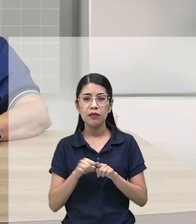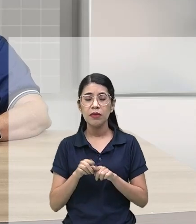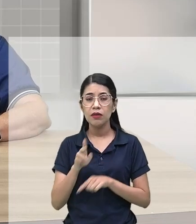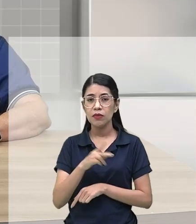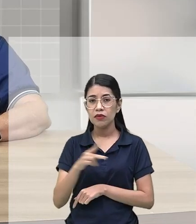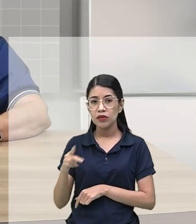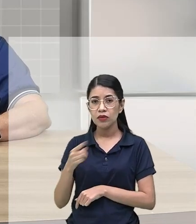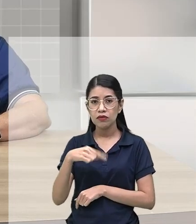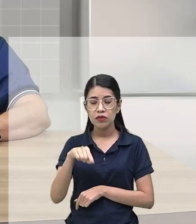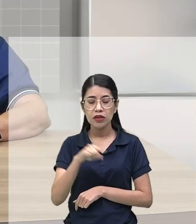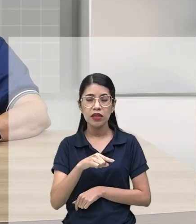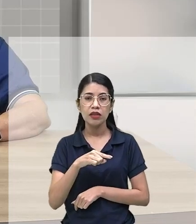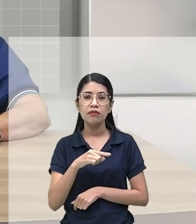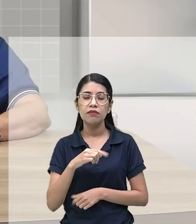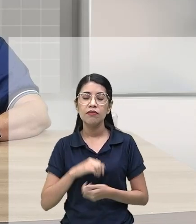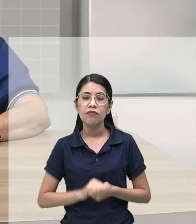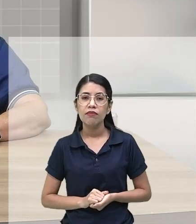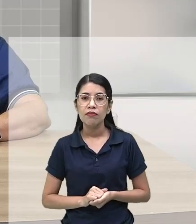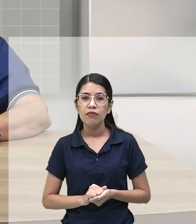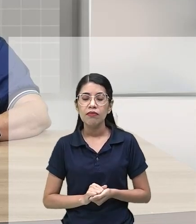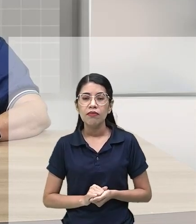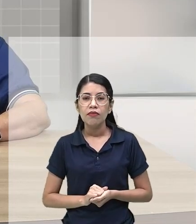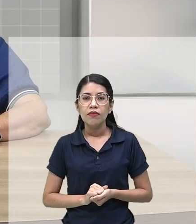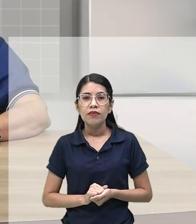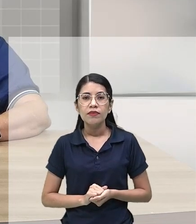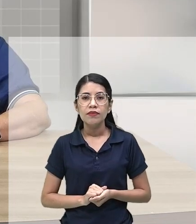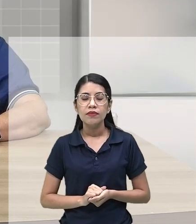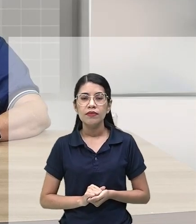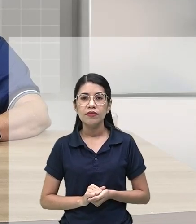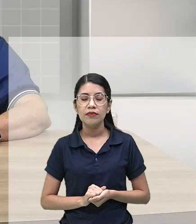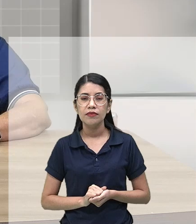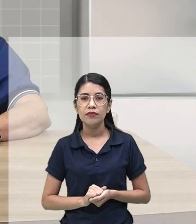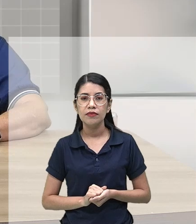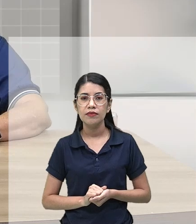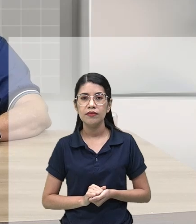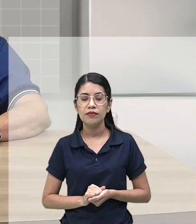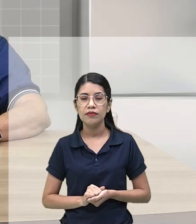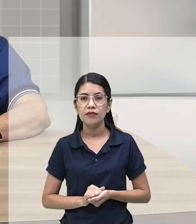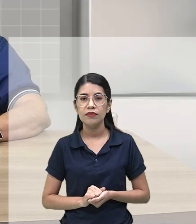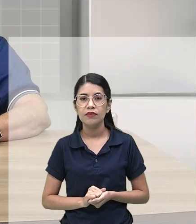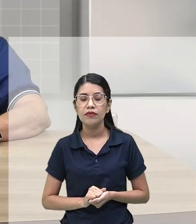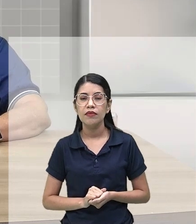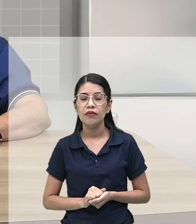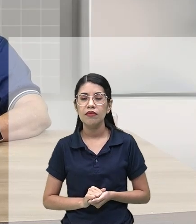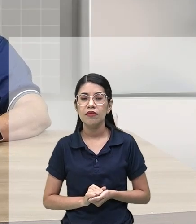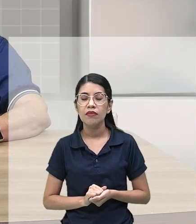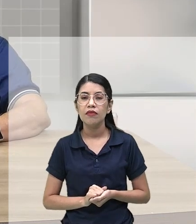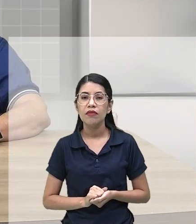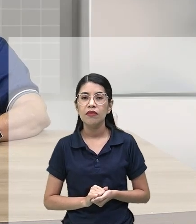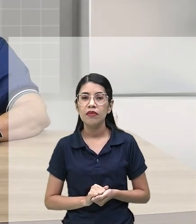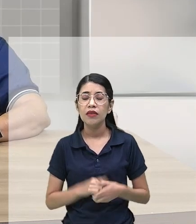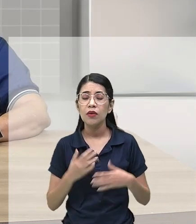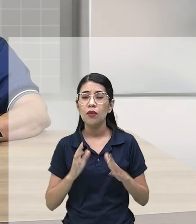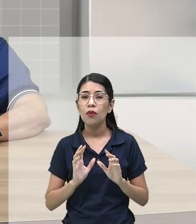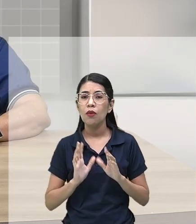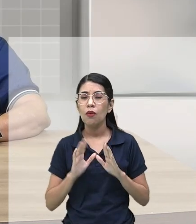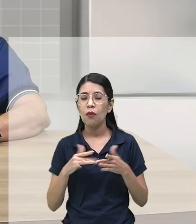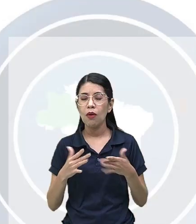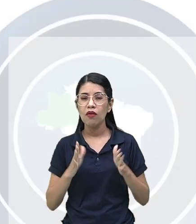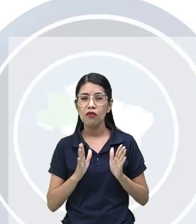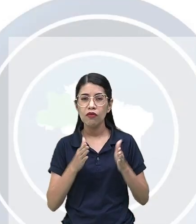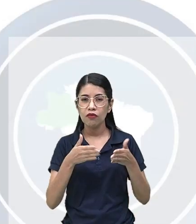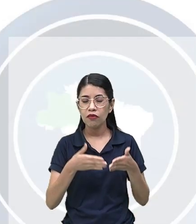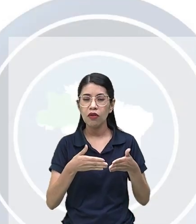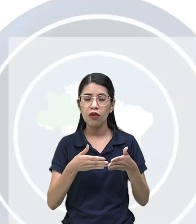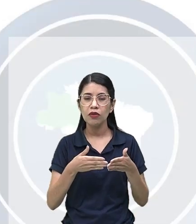aqui na coordenação de monitoramento da gerência de ensino mediado, ok? Isso. E quais são o público de atendimento, né,